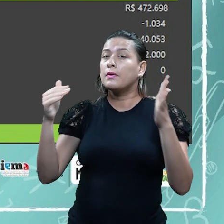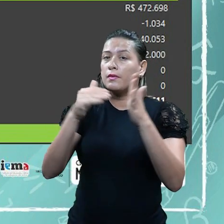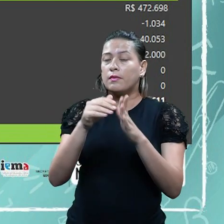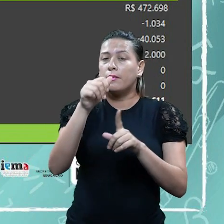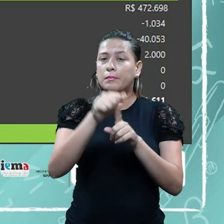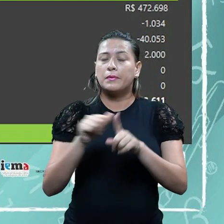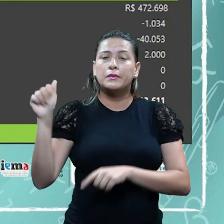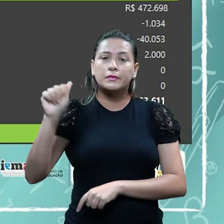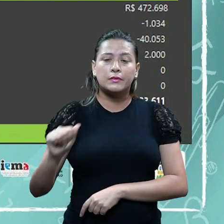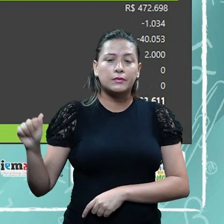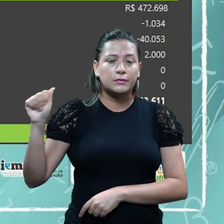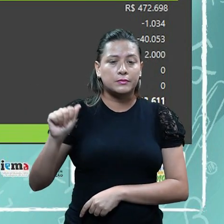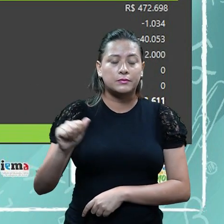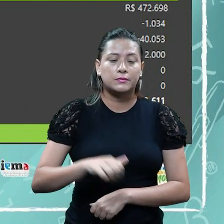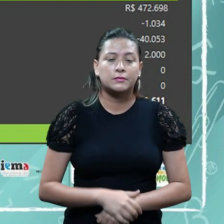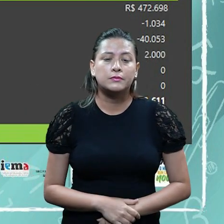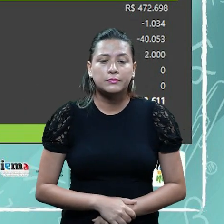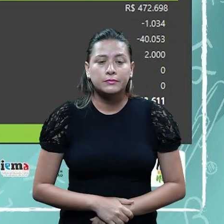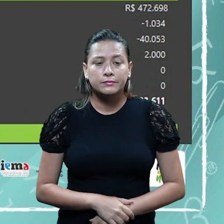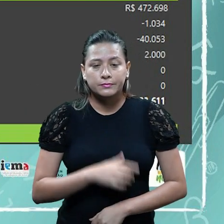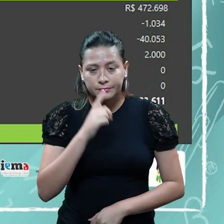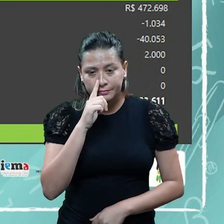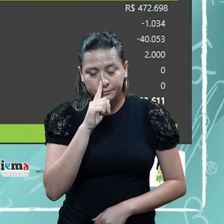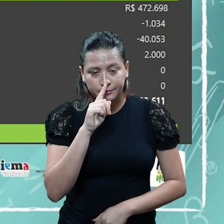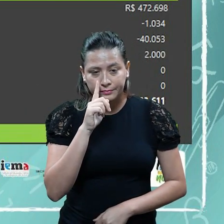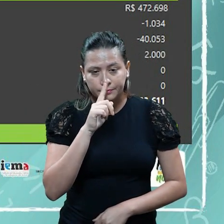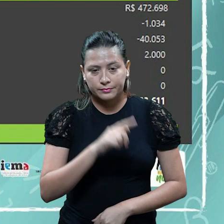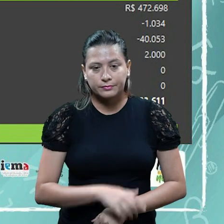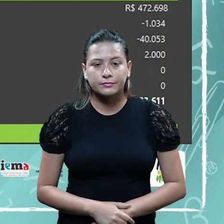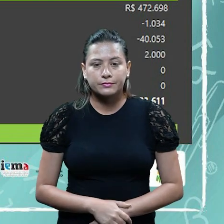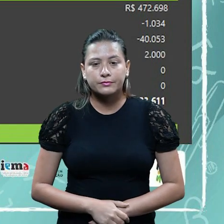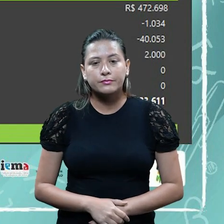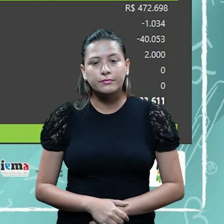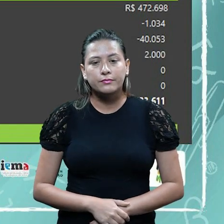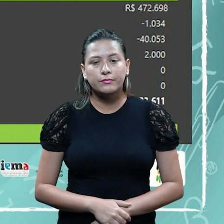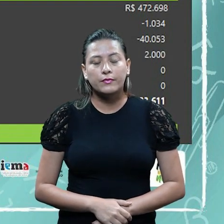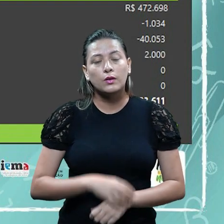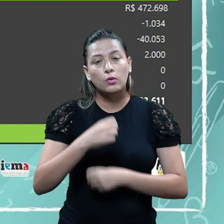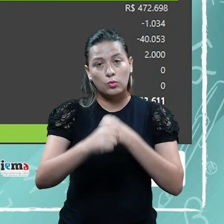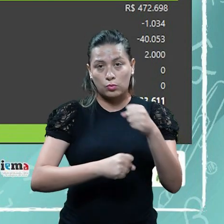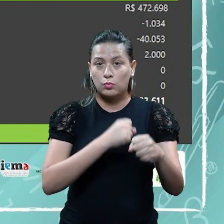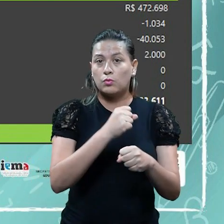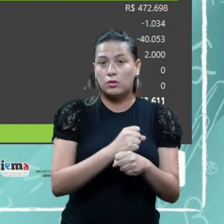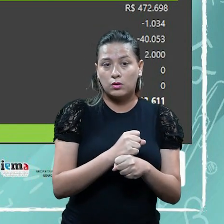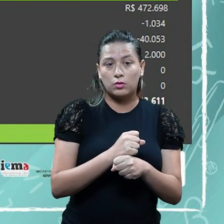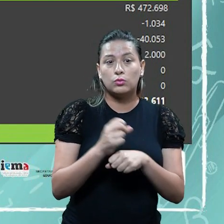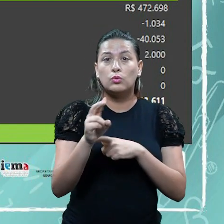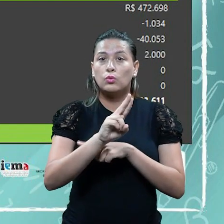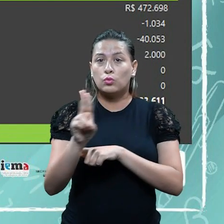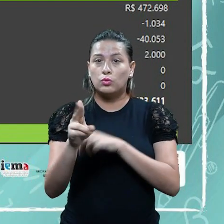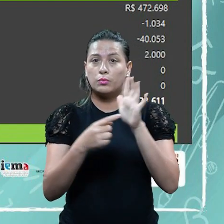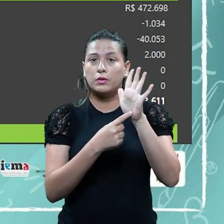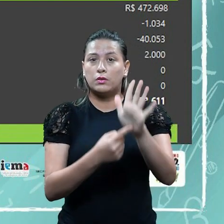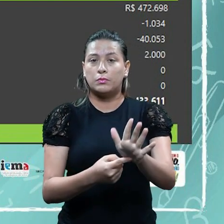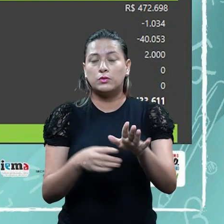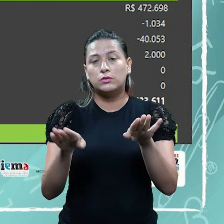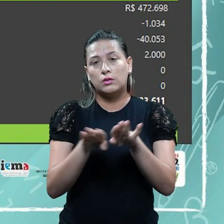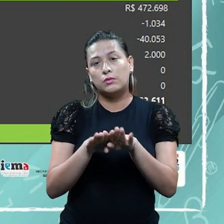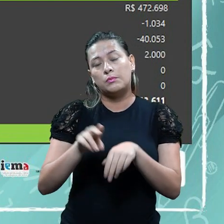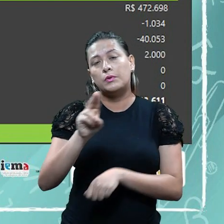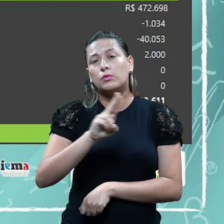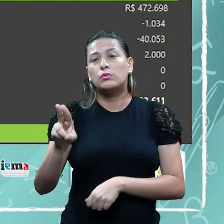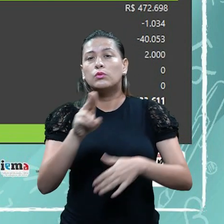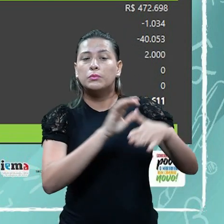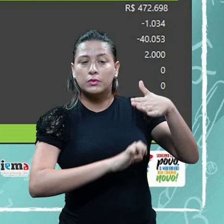Então, primeiro nós temos o quê? Definir o ano, dizer o nome da demonstração e o nome da empresa. Ó, essa aqui é a